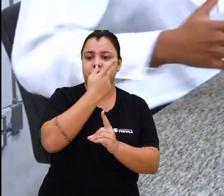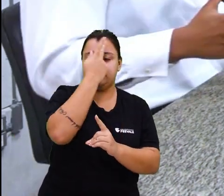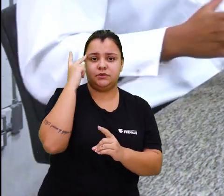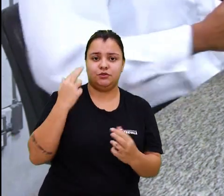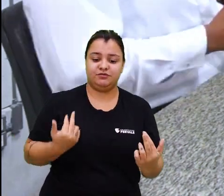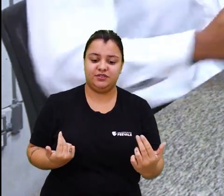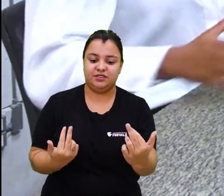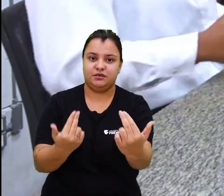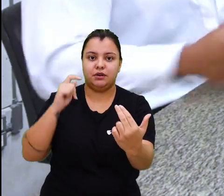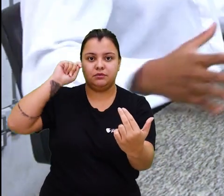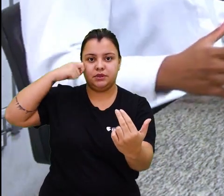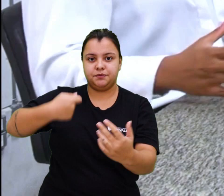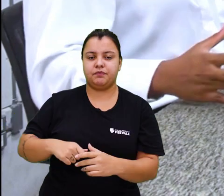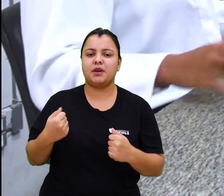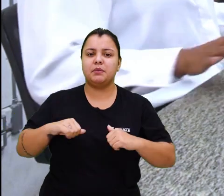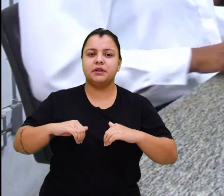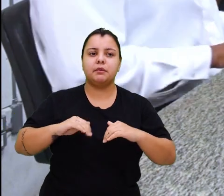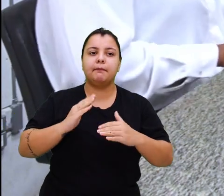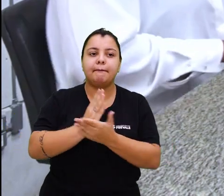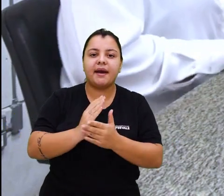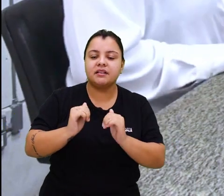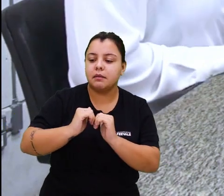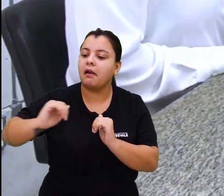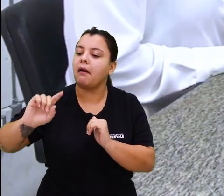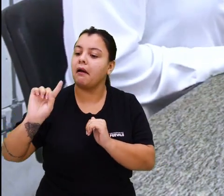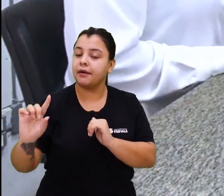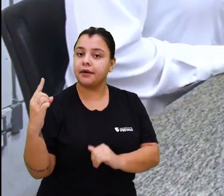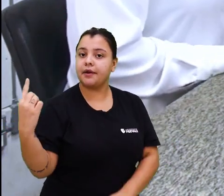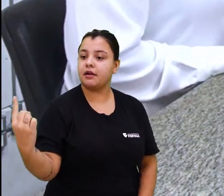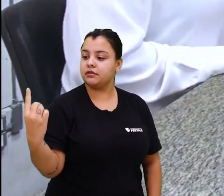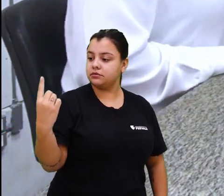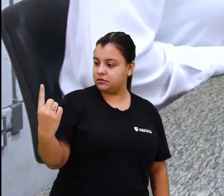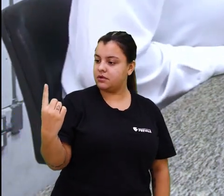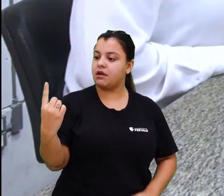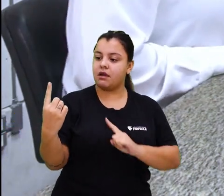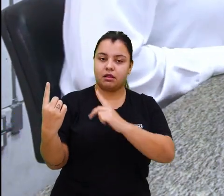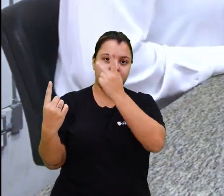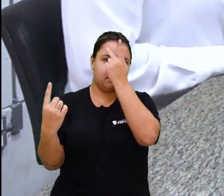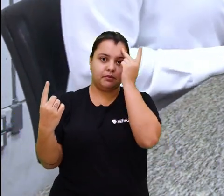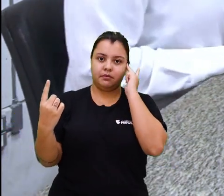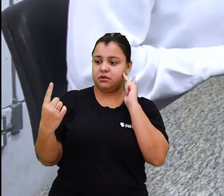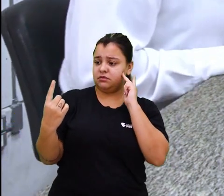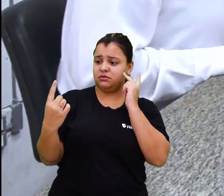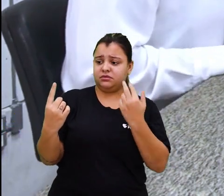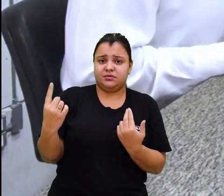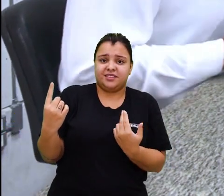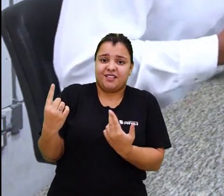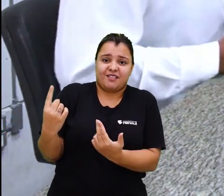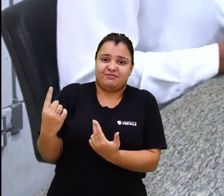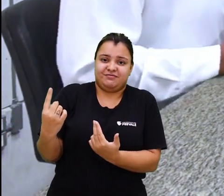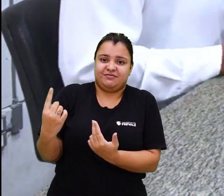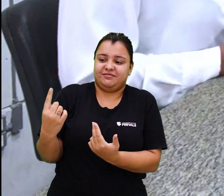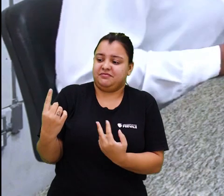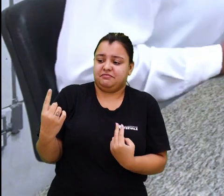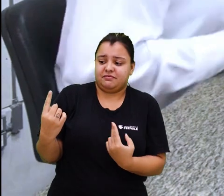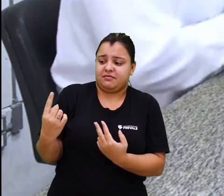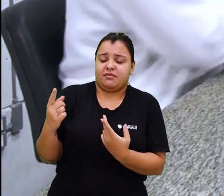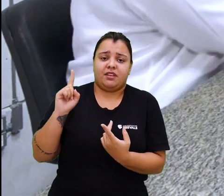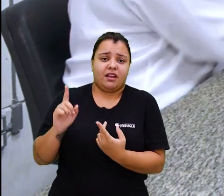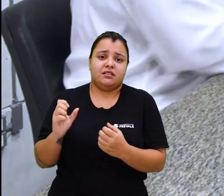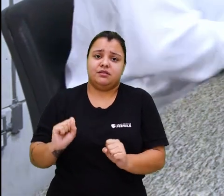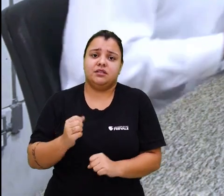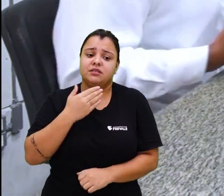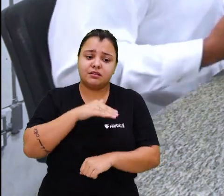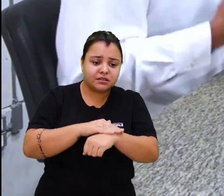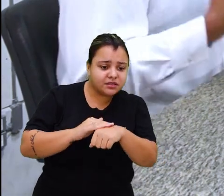também tem que parar de separar essa coisa de aquela pessoa aquela pessoa é como nós n aquela pessoa ela vai dialogar e